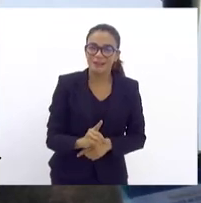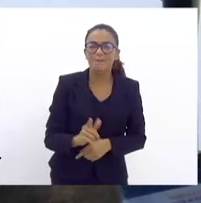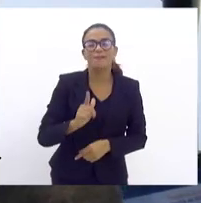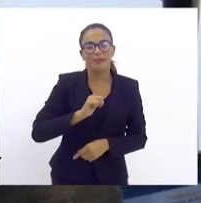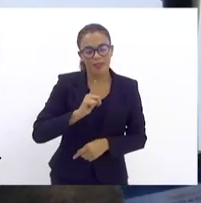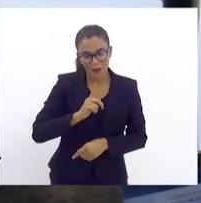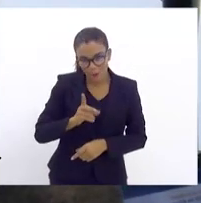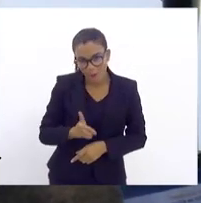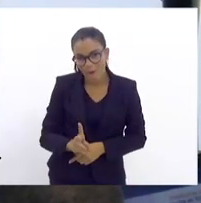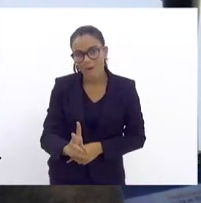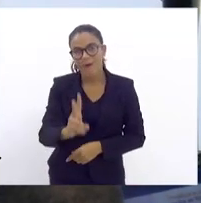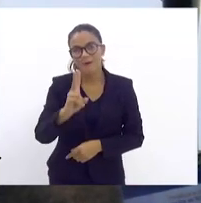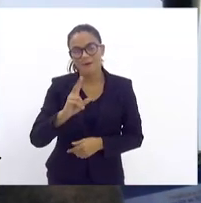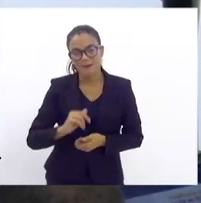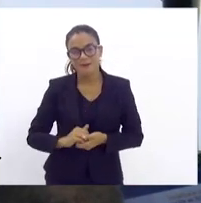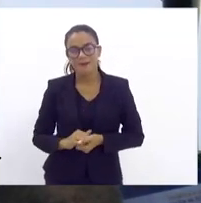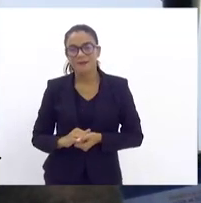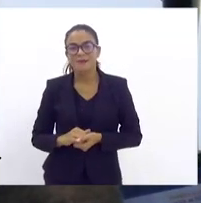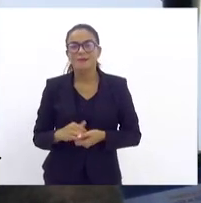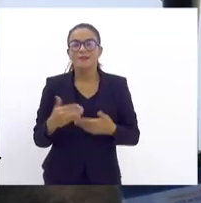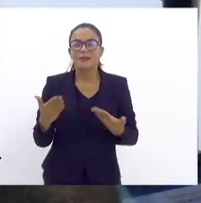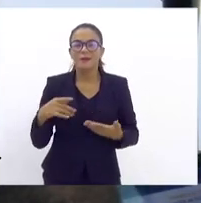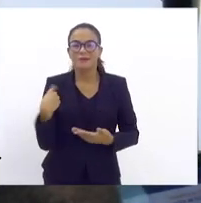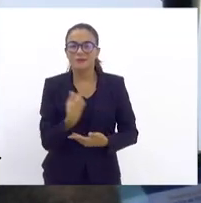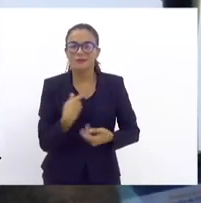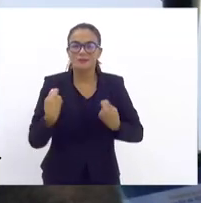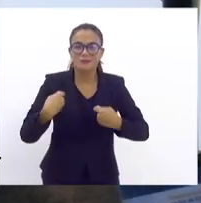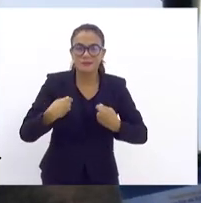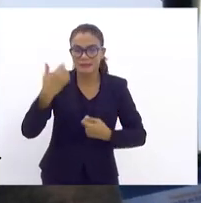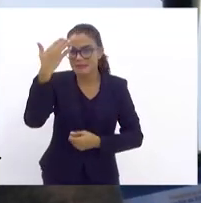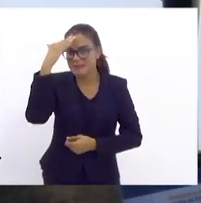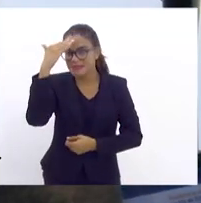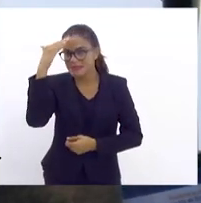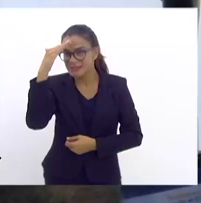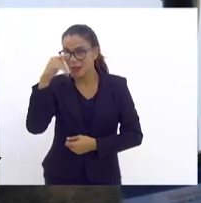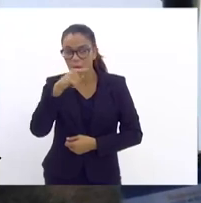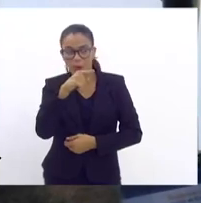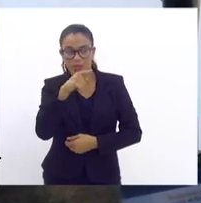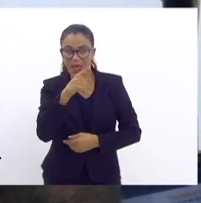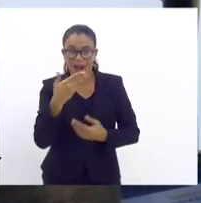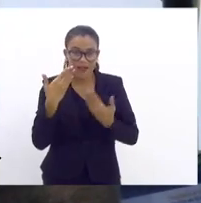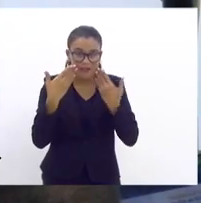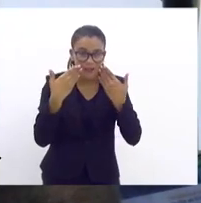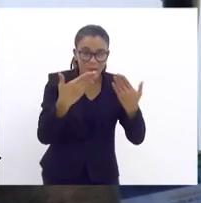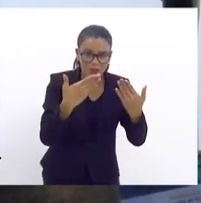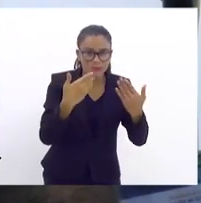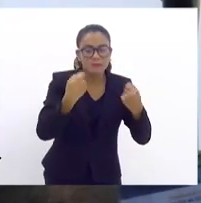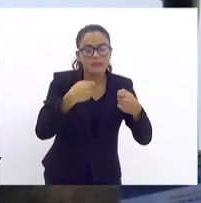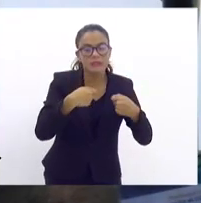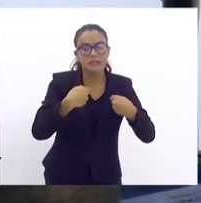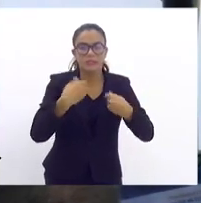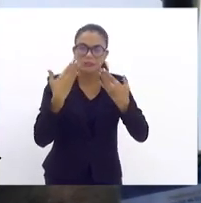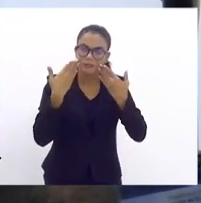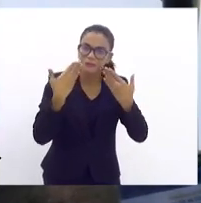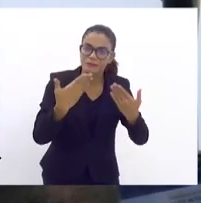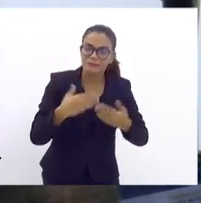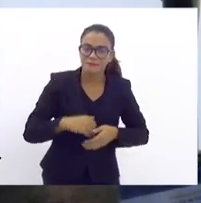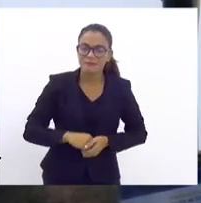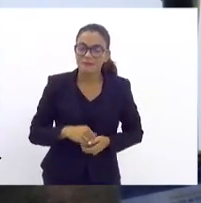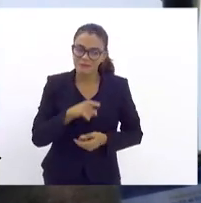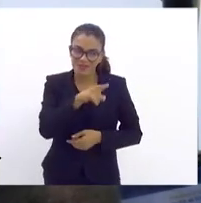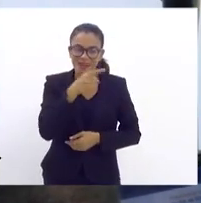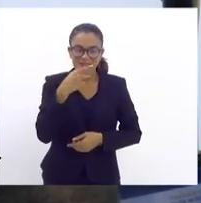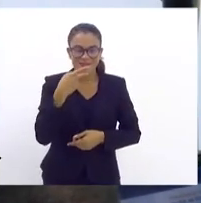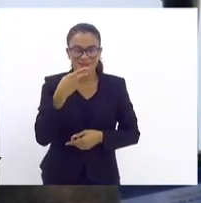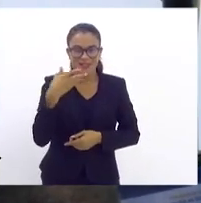ainda isso né E aí precisamos entender que é o que ela não evidencia precisa ser vivenciado então é isso mesmo que o senhor